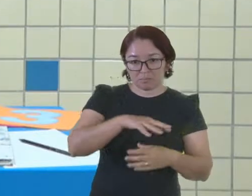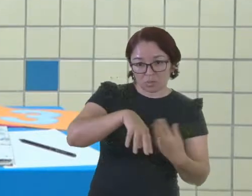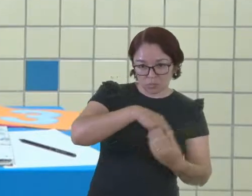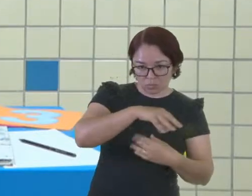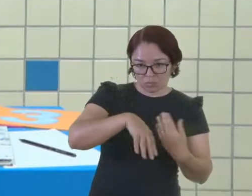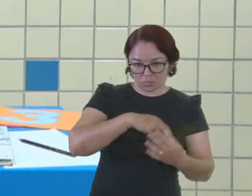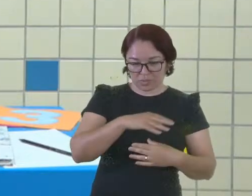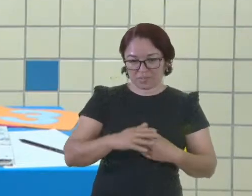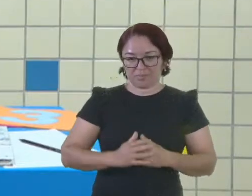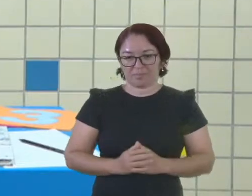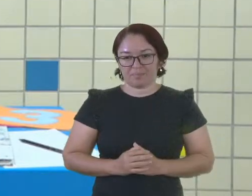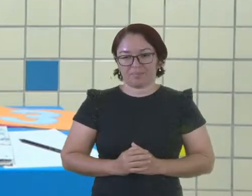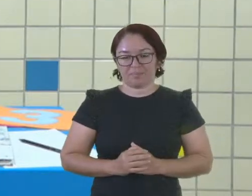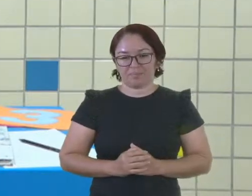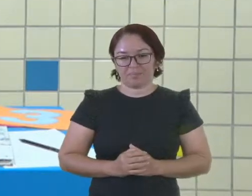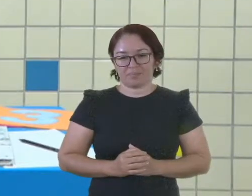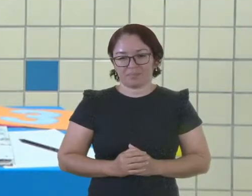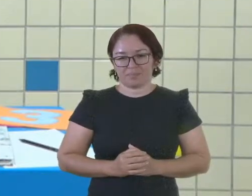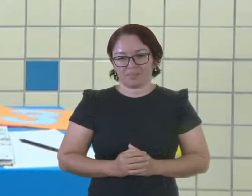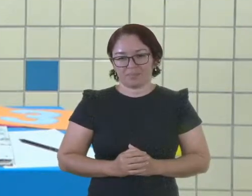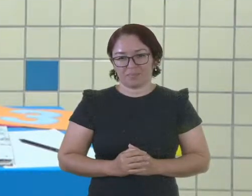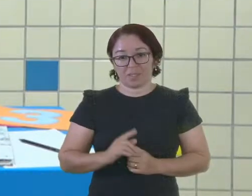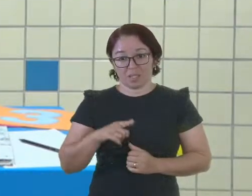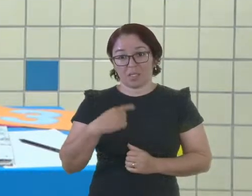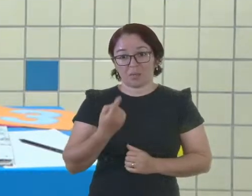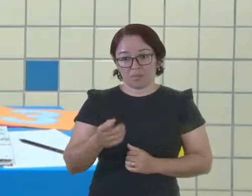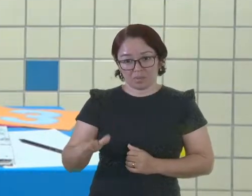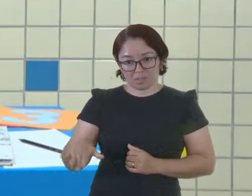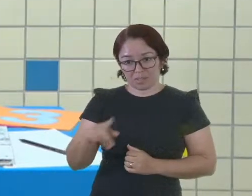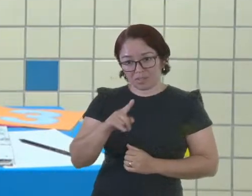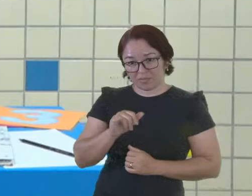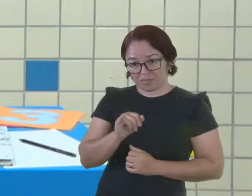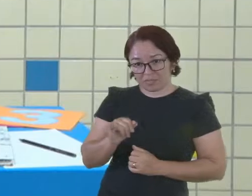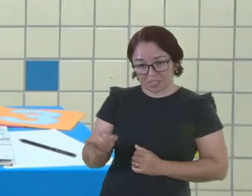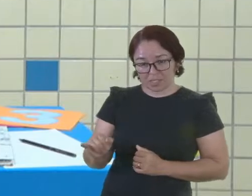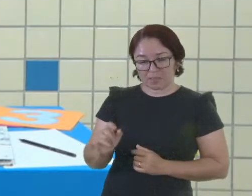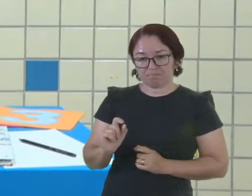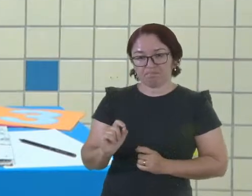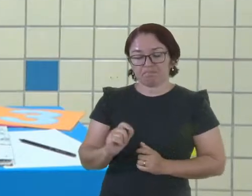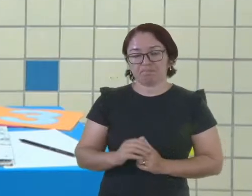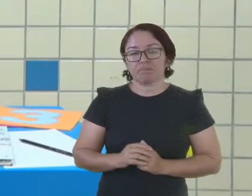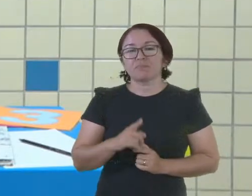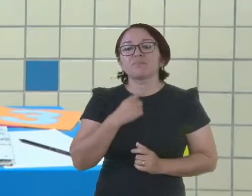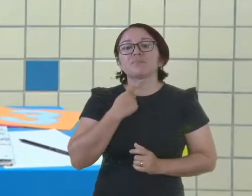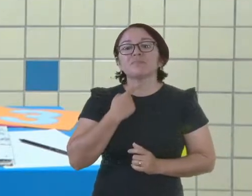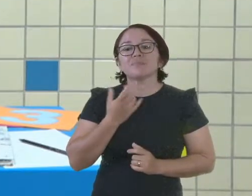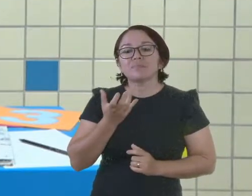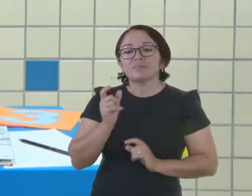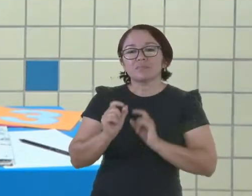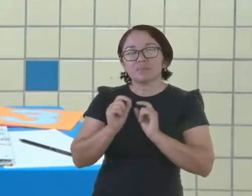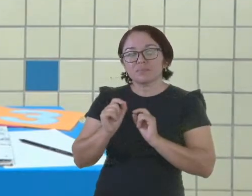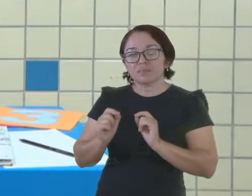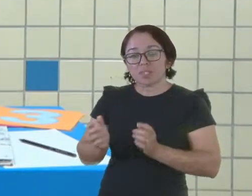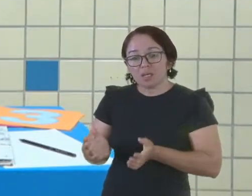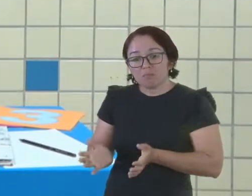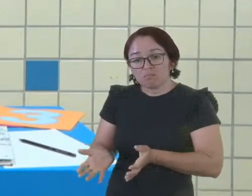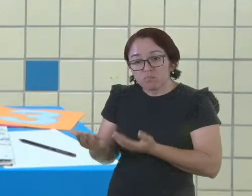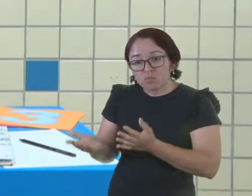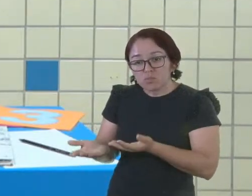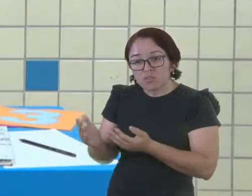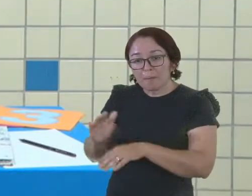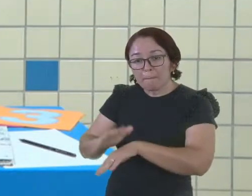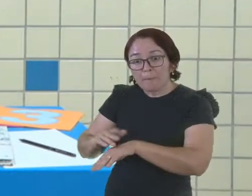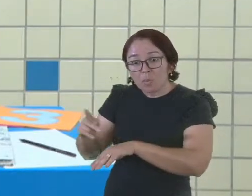e depois vai falar para a criança e estimulá-la a colocar o texto na ordem. Por